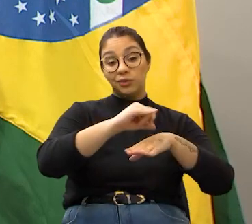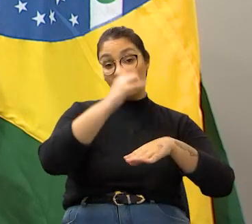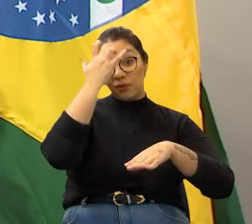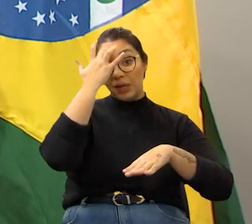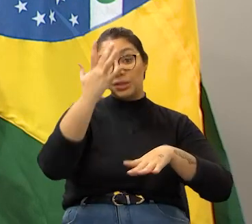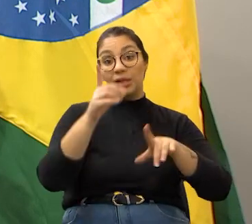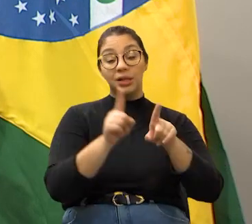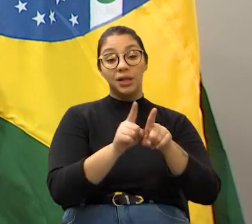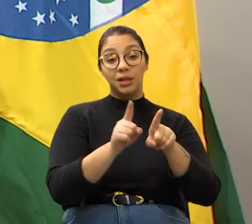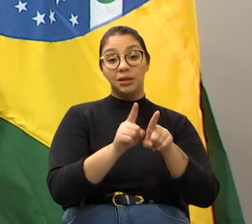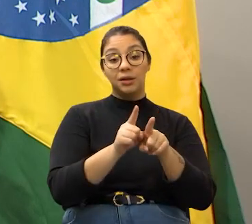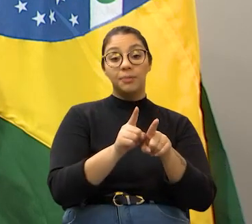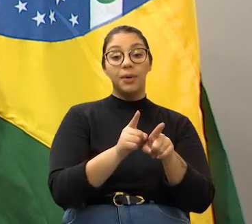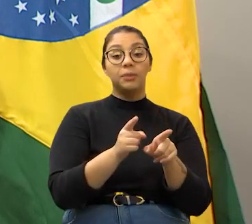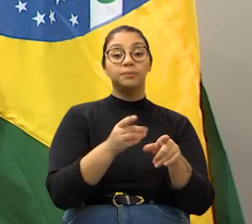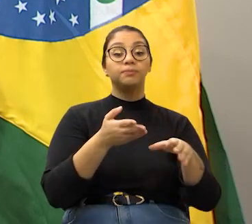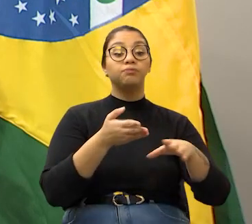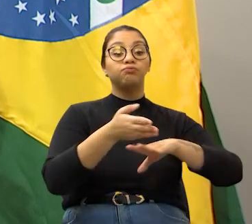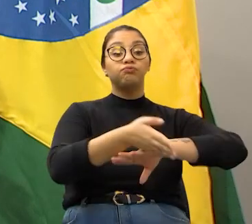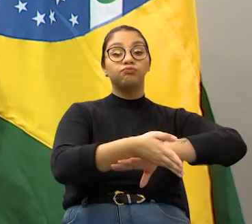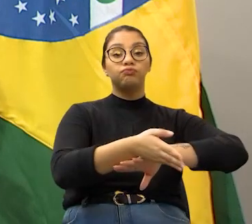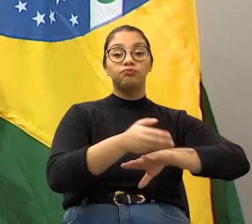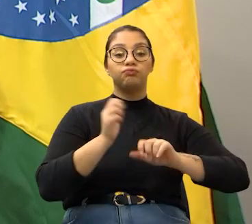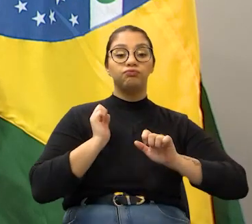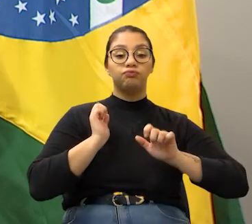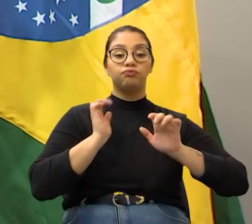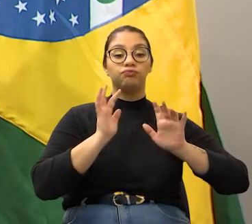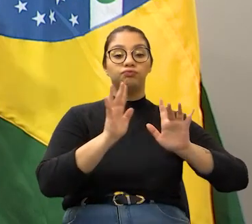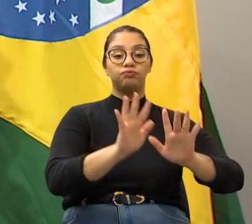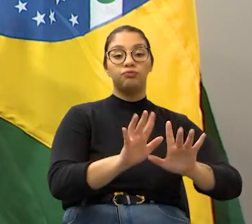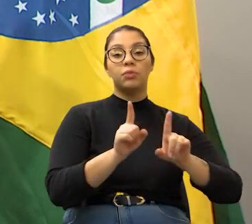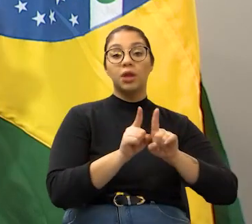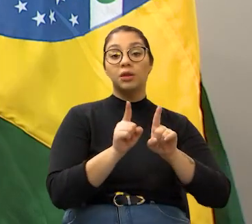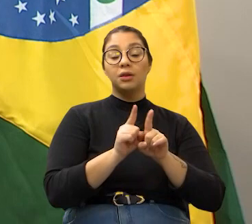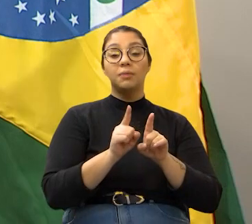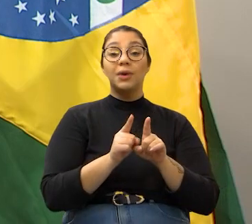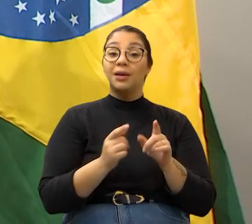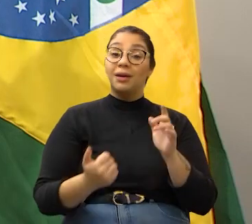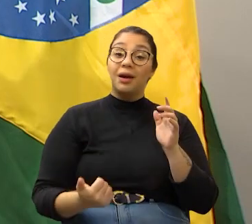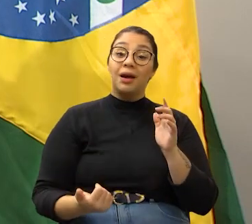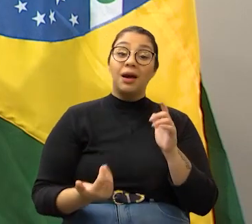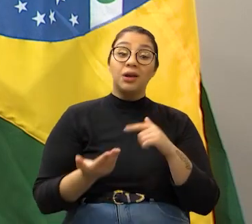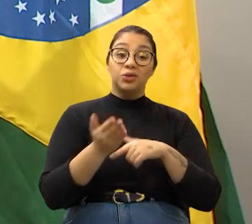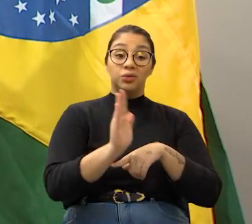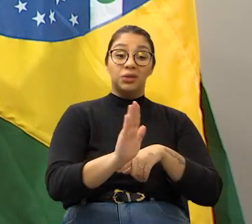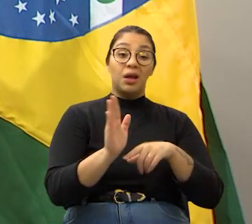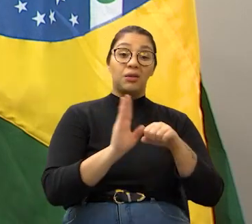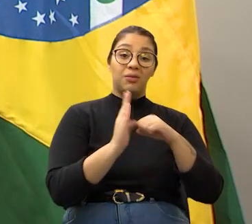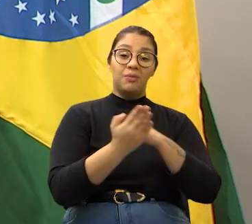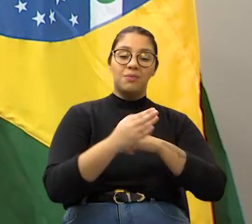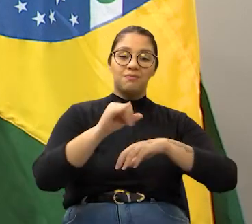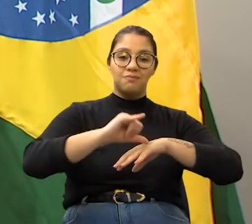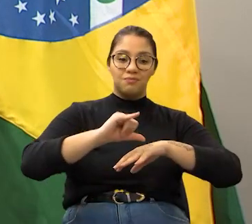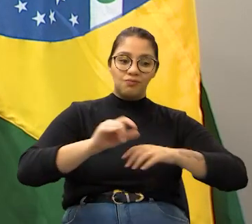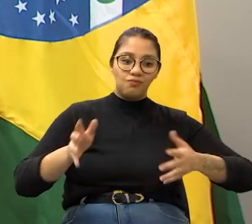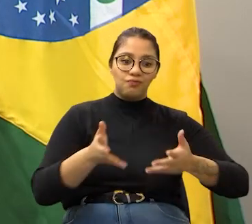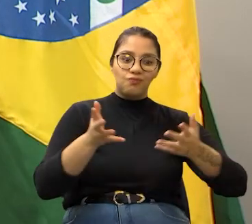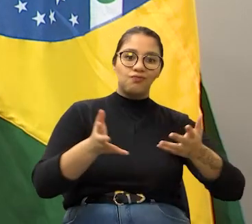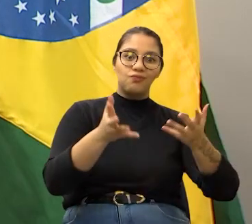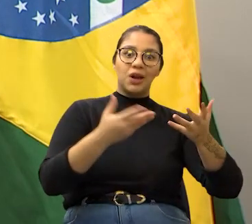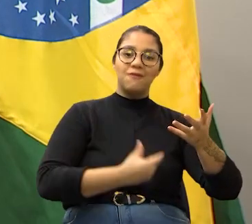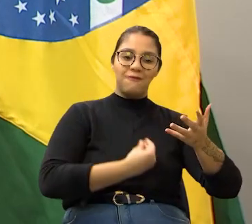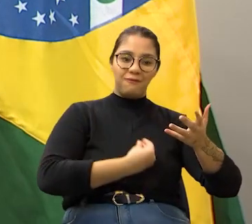poderia facilitar, inclusive, o acesso e ajudar nesse processo de dar vida, né, vitalidade para a